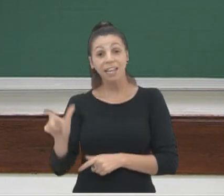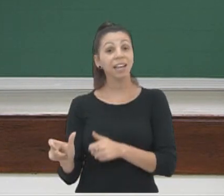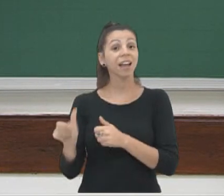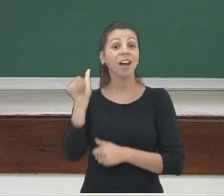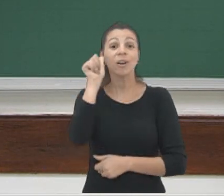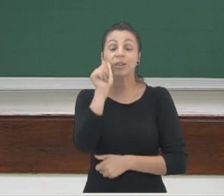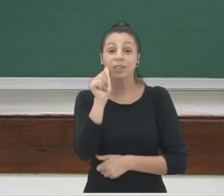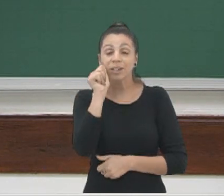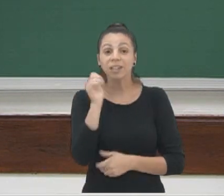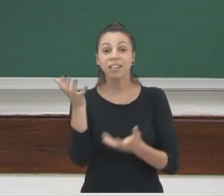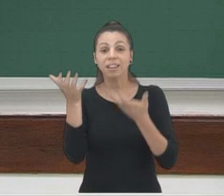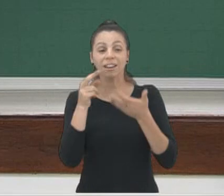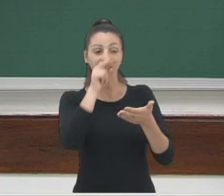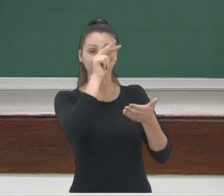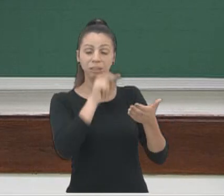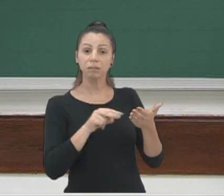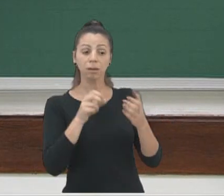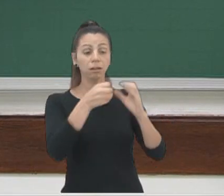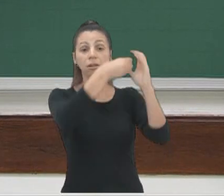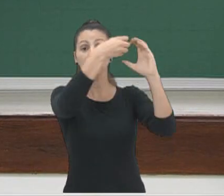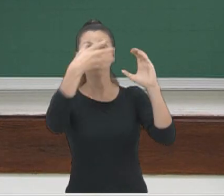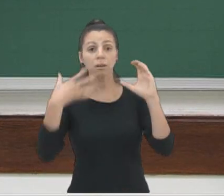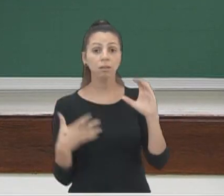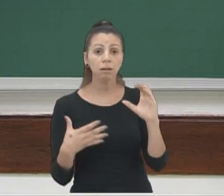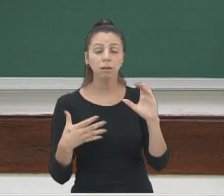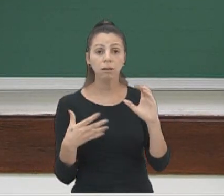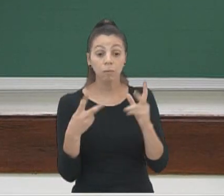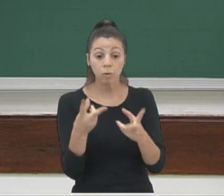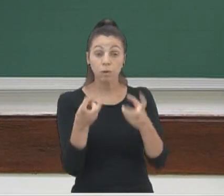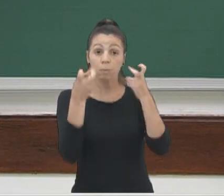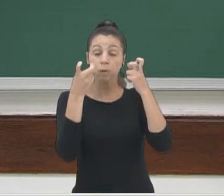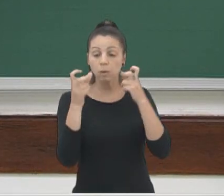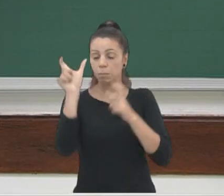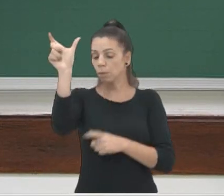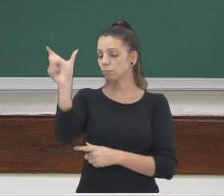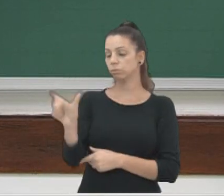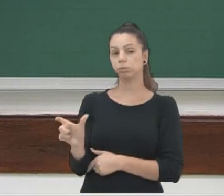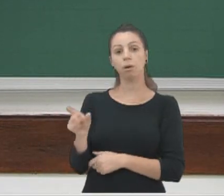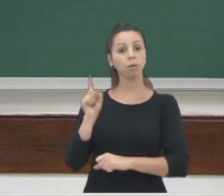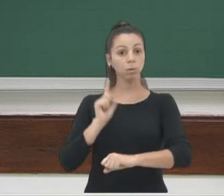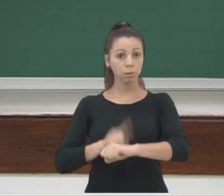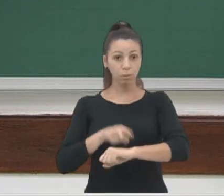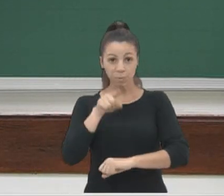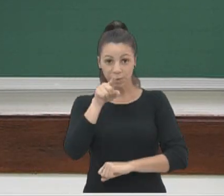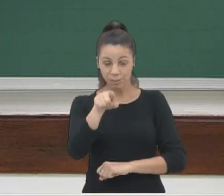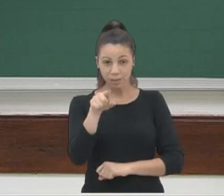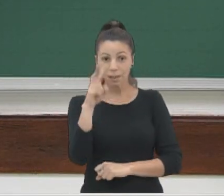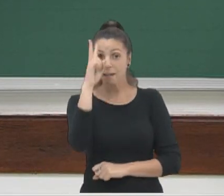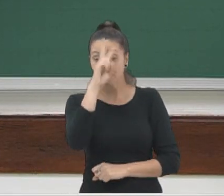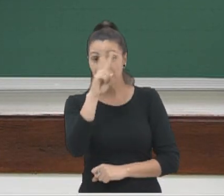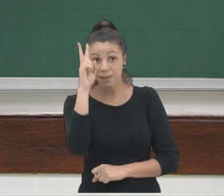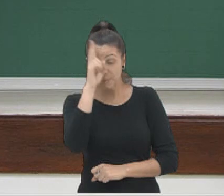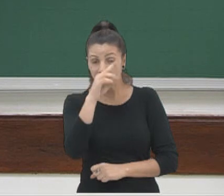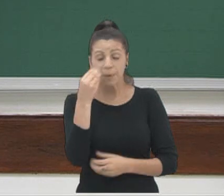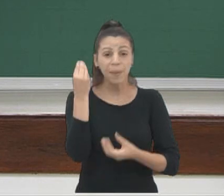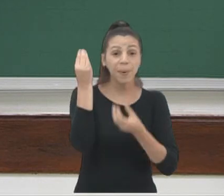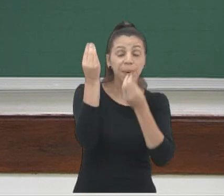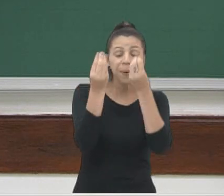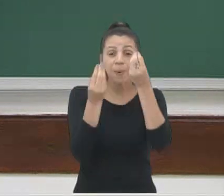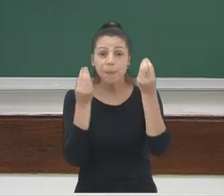livro. Quais são as características que você percebeu nela? Vou dar uns segundos para você lembrar como ela